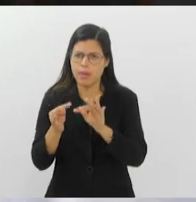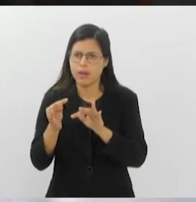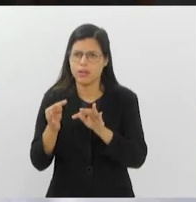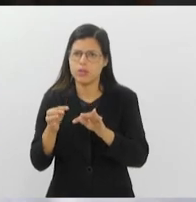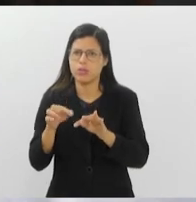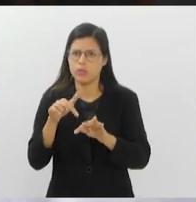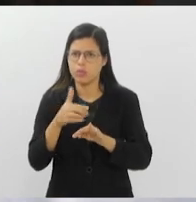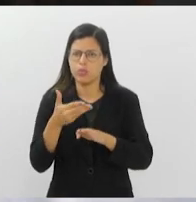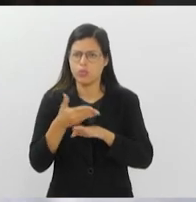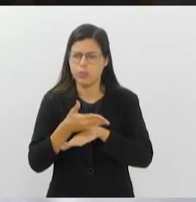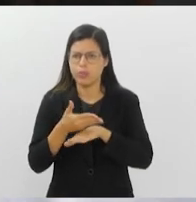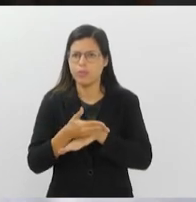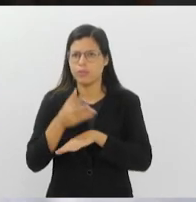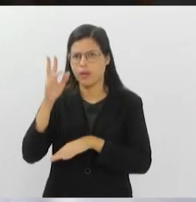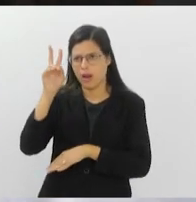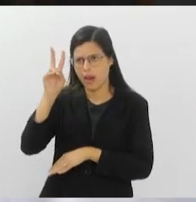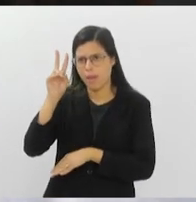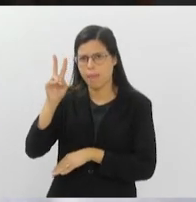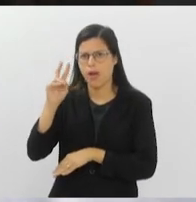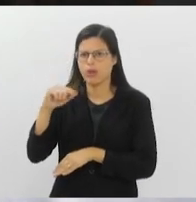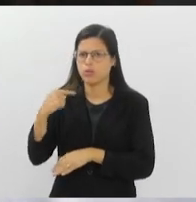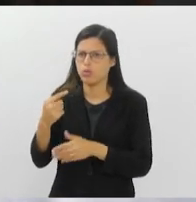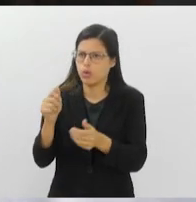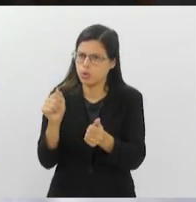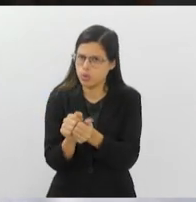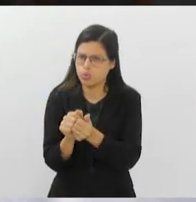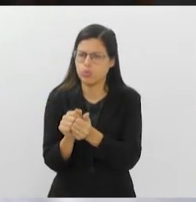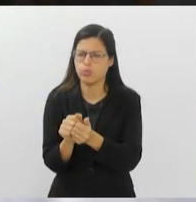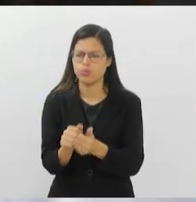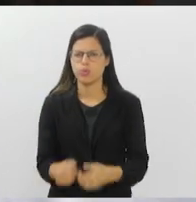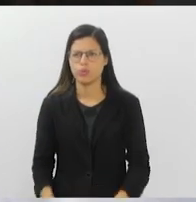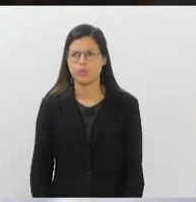bem lembrado, estamos juntos aí nesse repúdio.